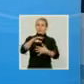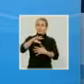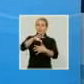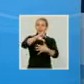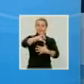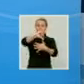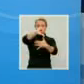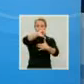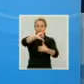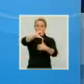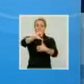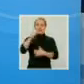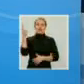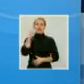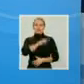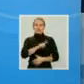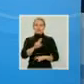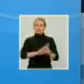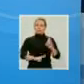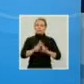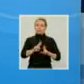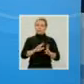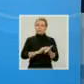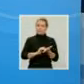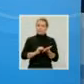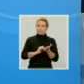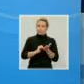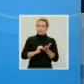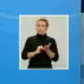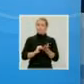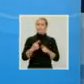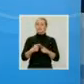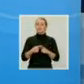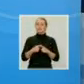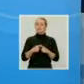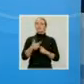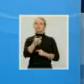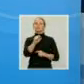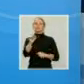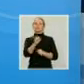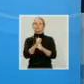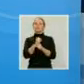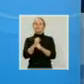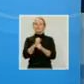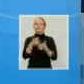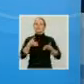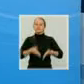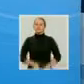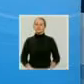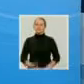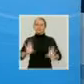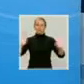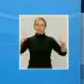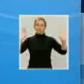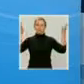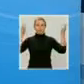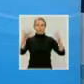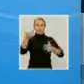Latina a utilizar esse método. O bicentenário de nascimento de Louis Braille foi comemorado em